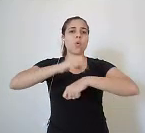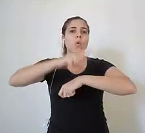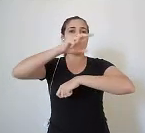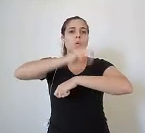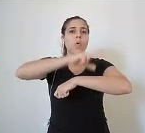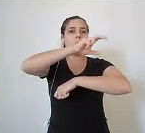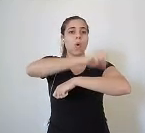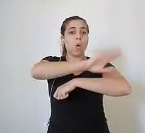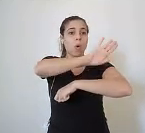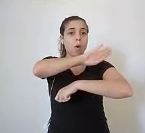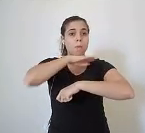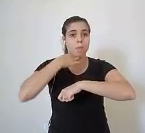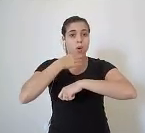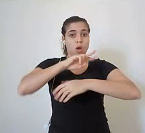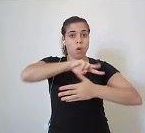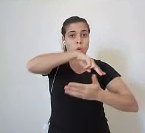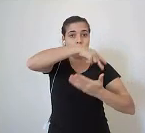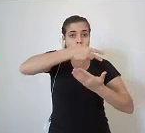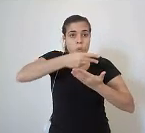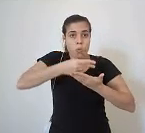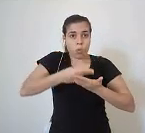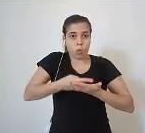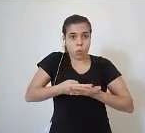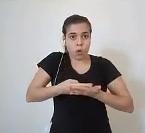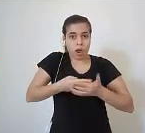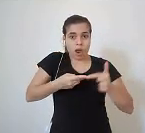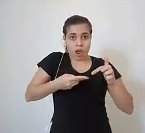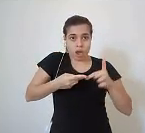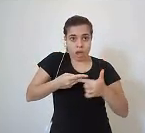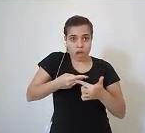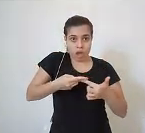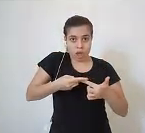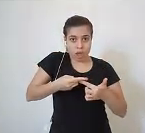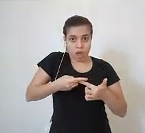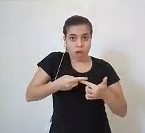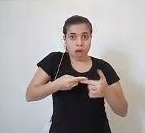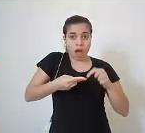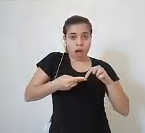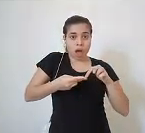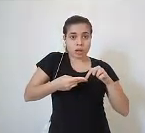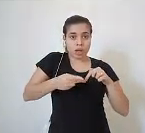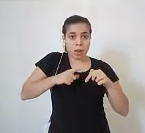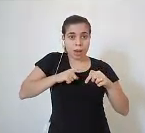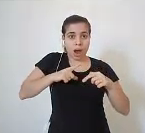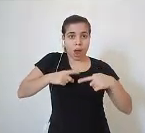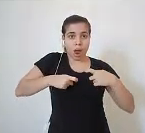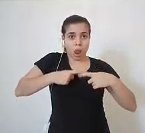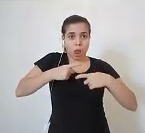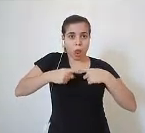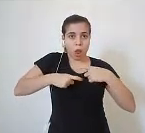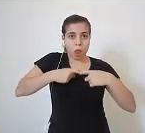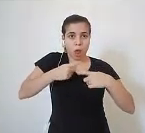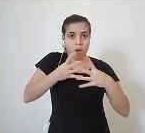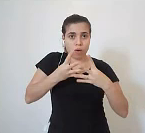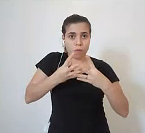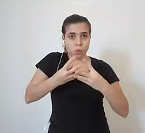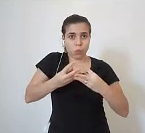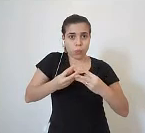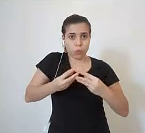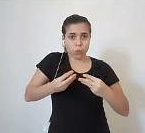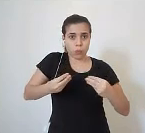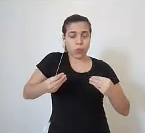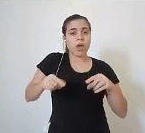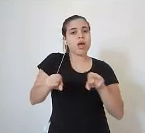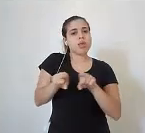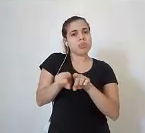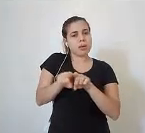morto no solo aqui, né? E as bactérias estão no processo de decomposição desse